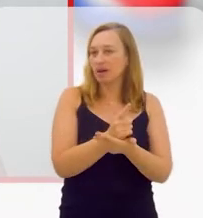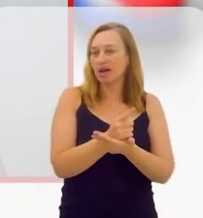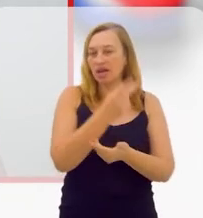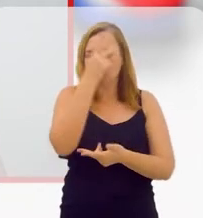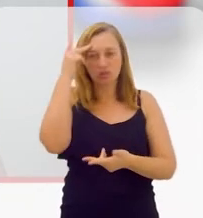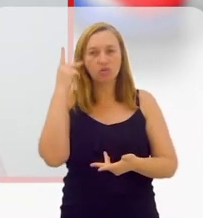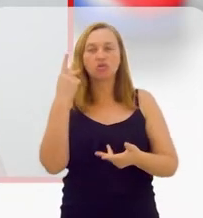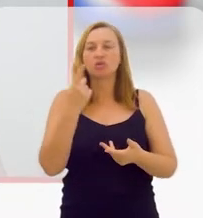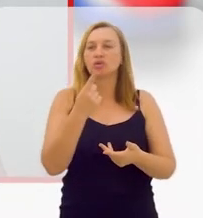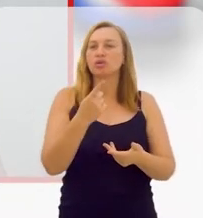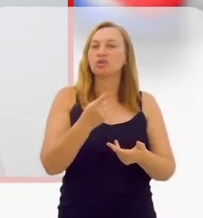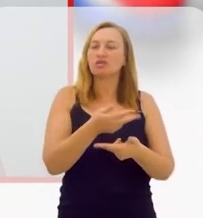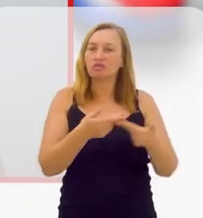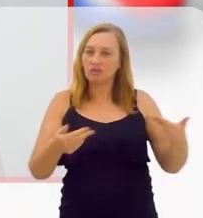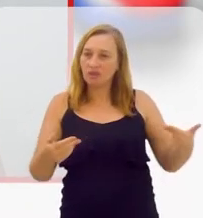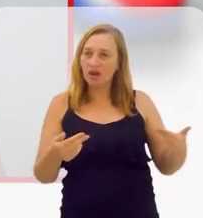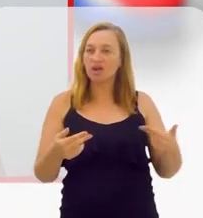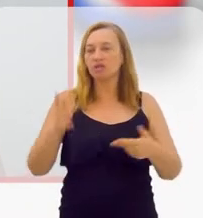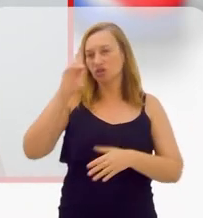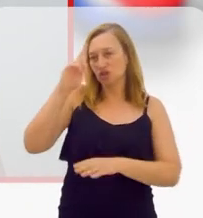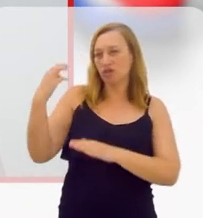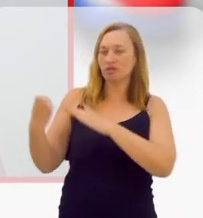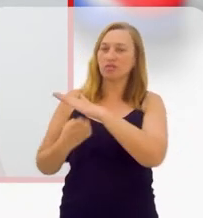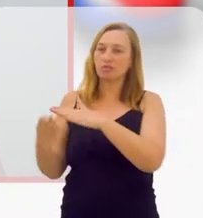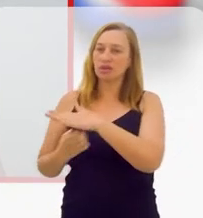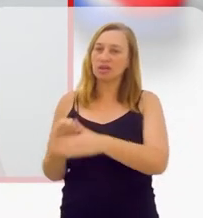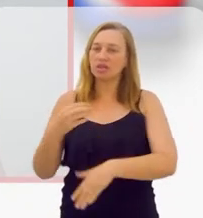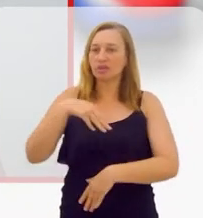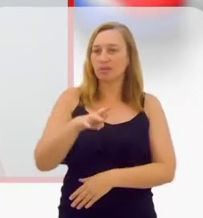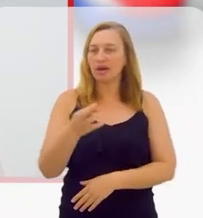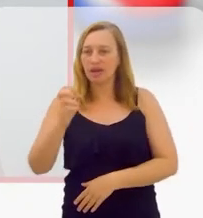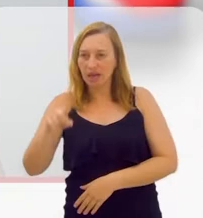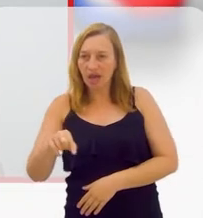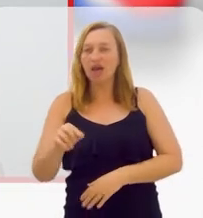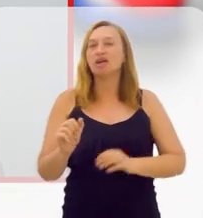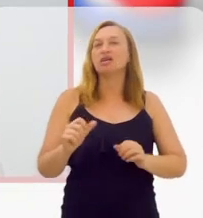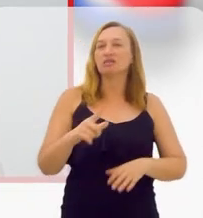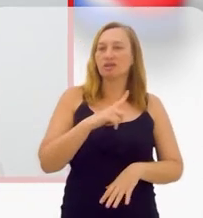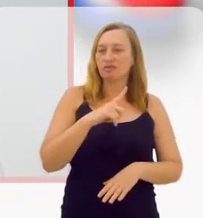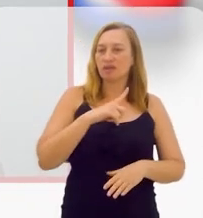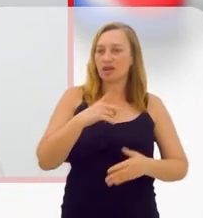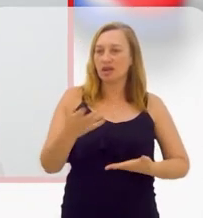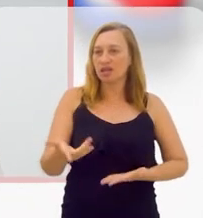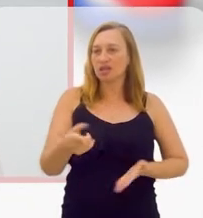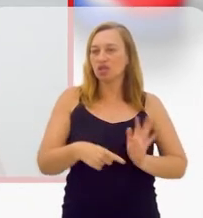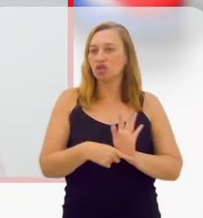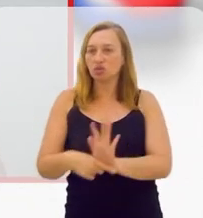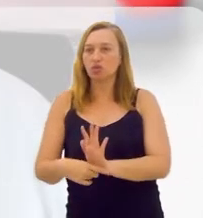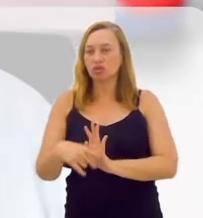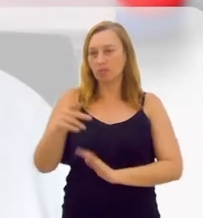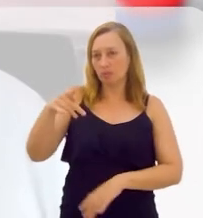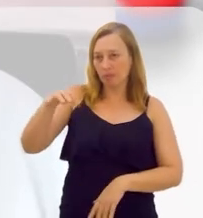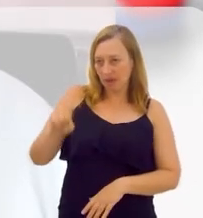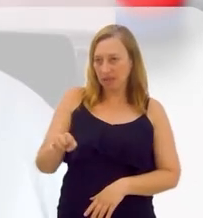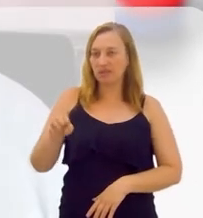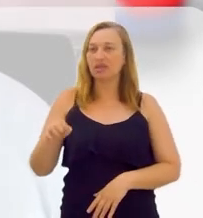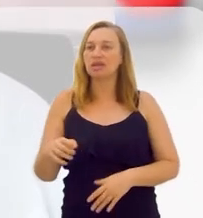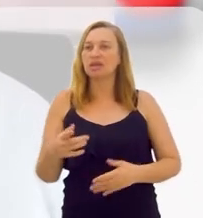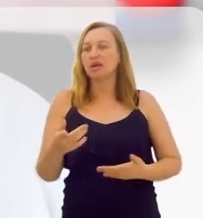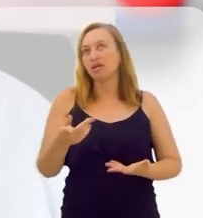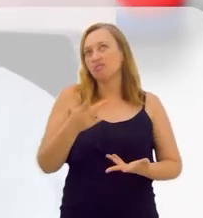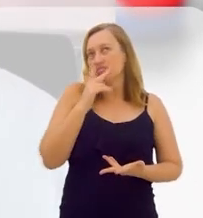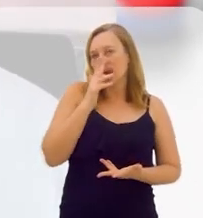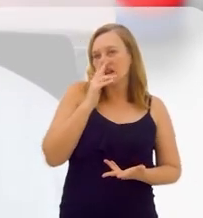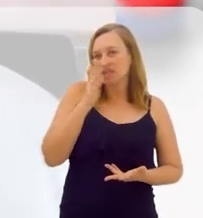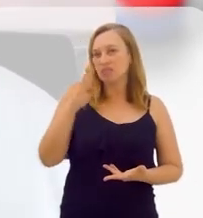coisas. Então, a maioria dos empresários de Maricá, eles tiveram esse auxílio do PAT. É como se